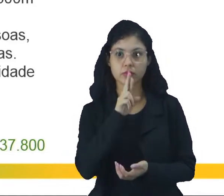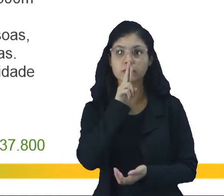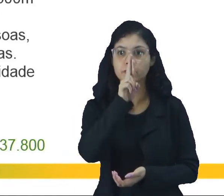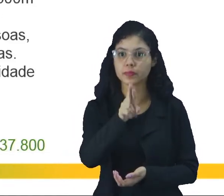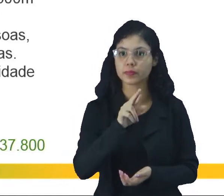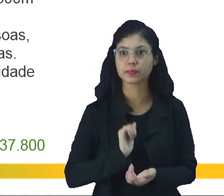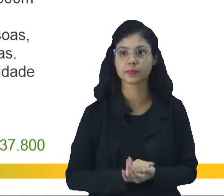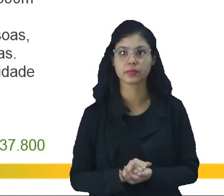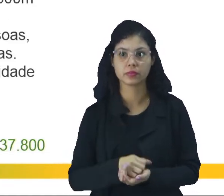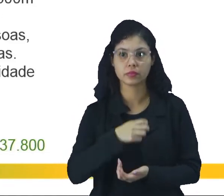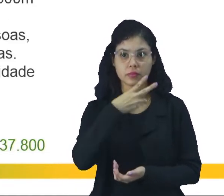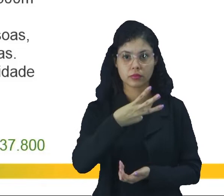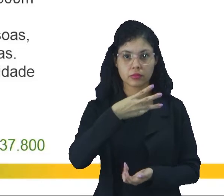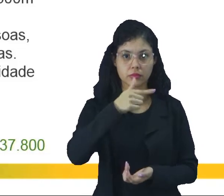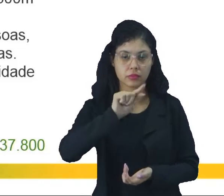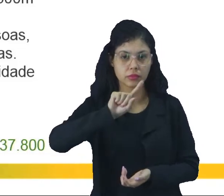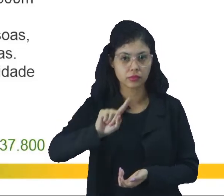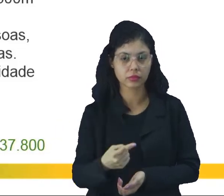resultado que deu.